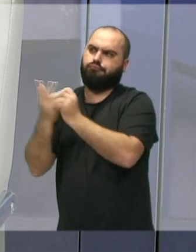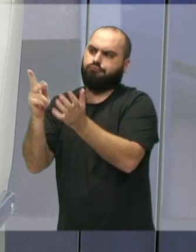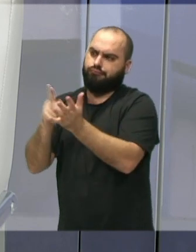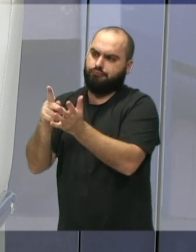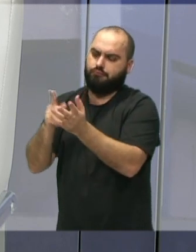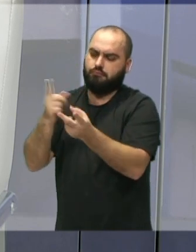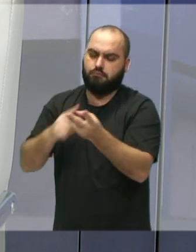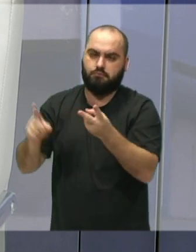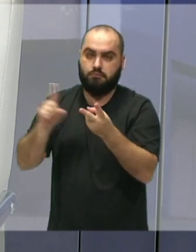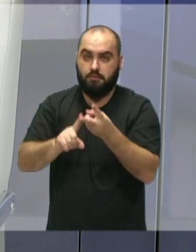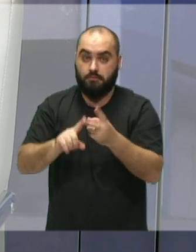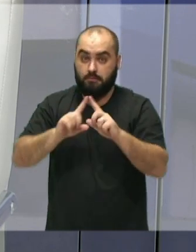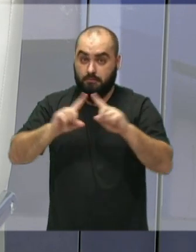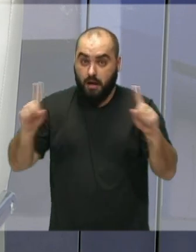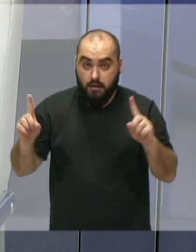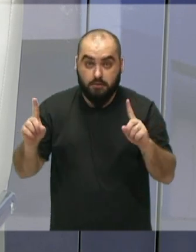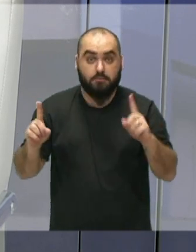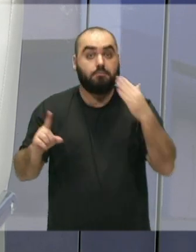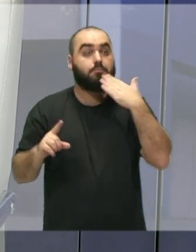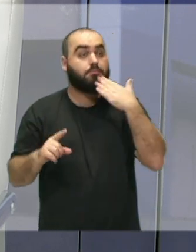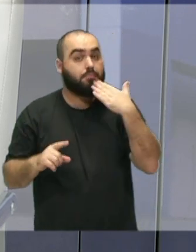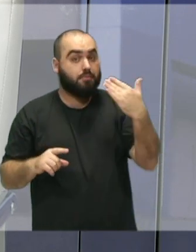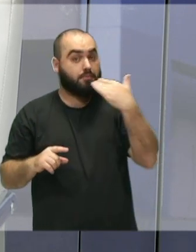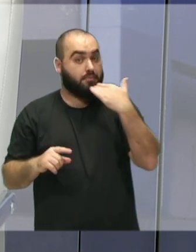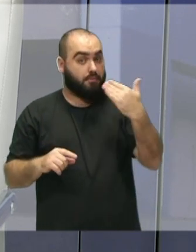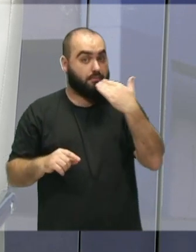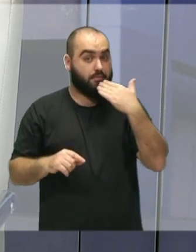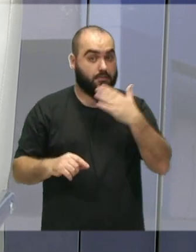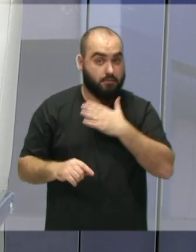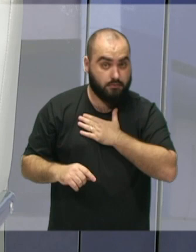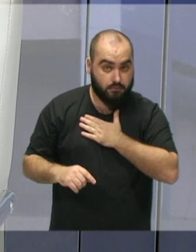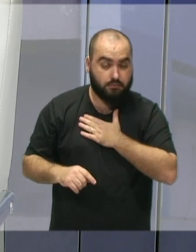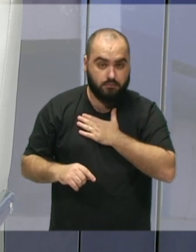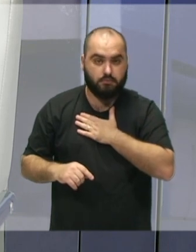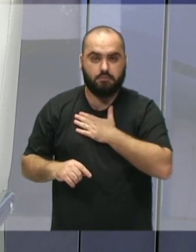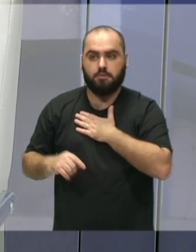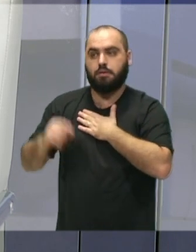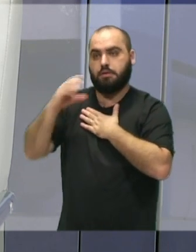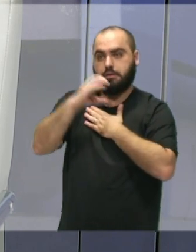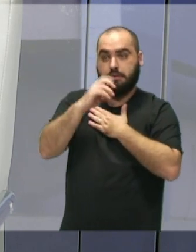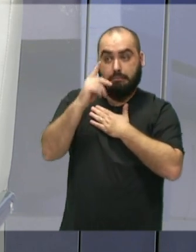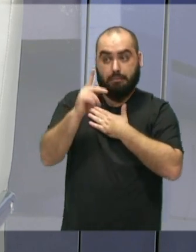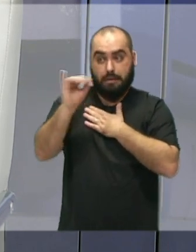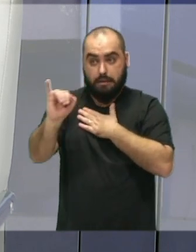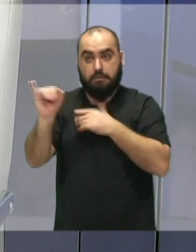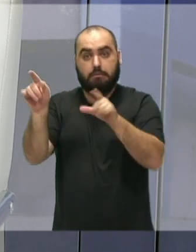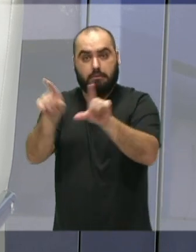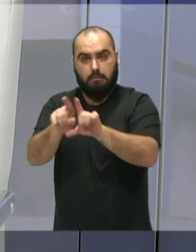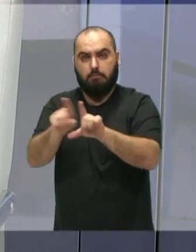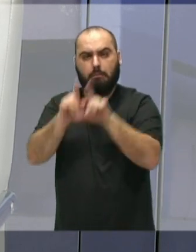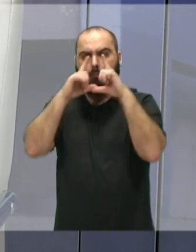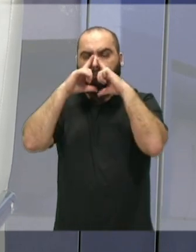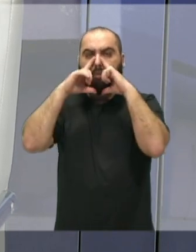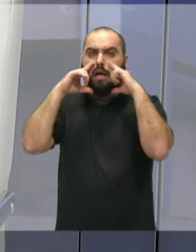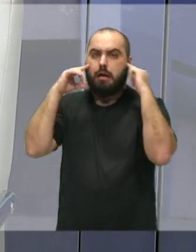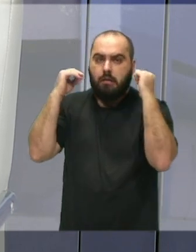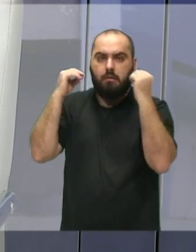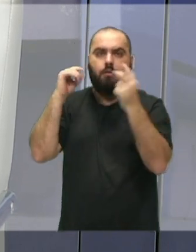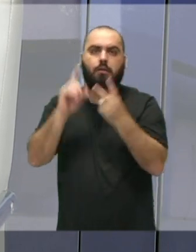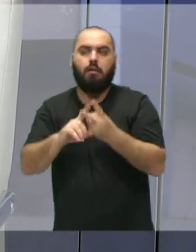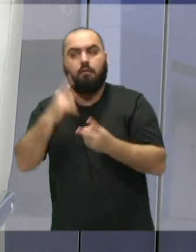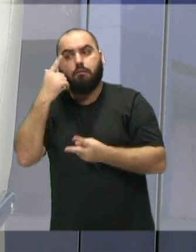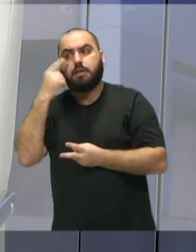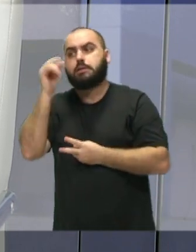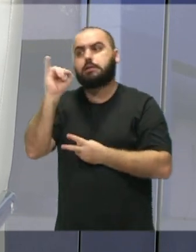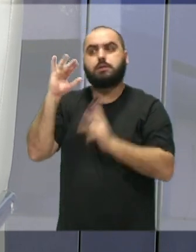mas a pedidos deles também, né? Mais uma que, por conta da CPI, máscara, ver se estavam todos os